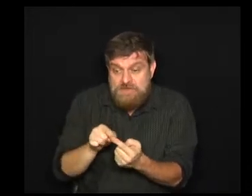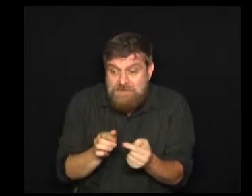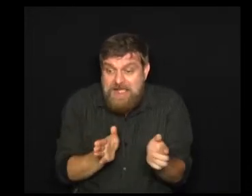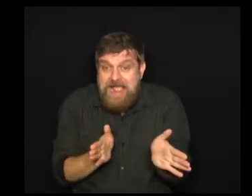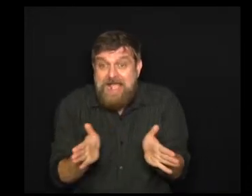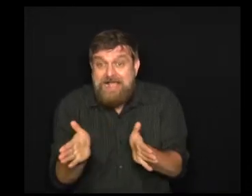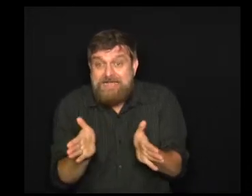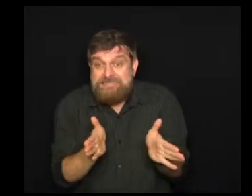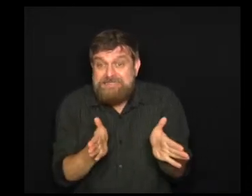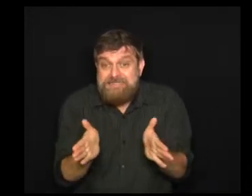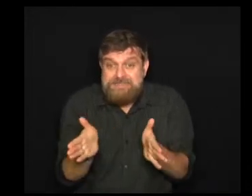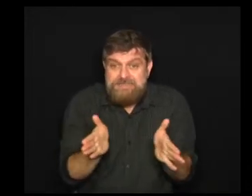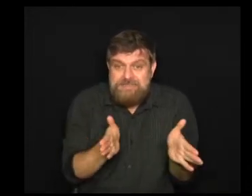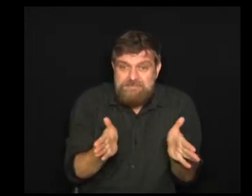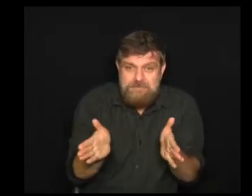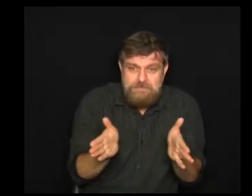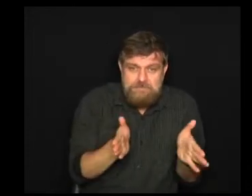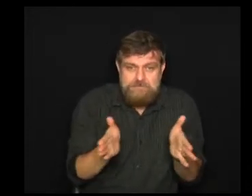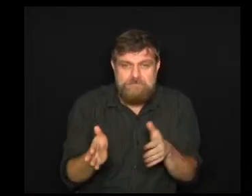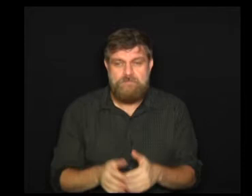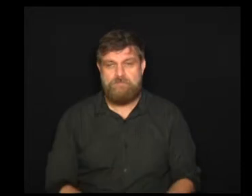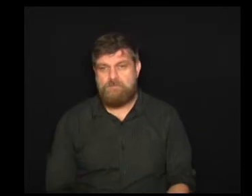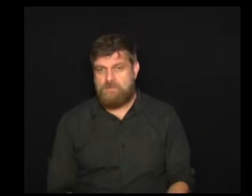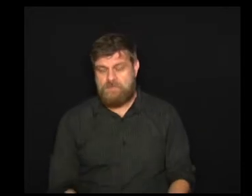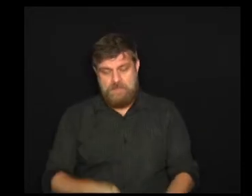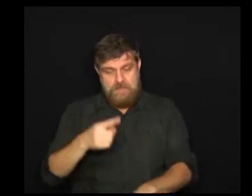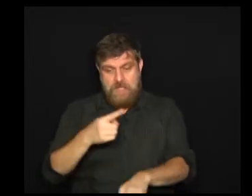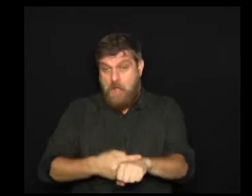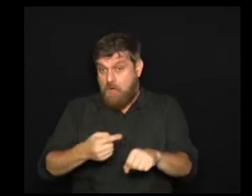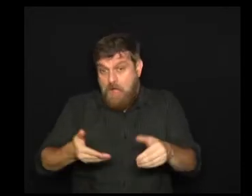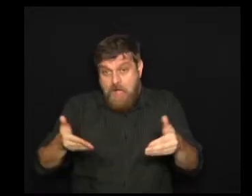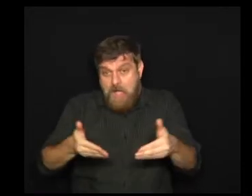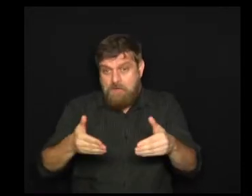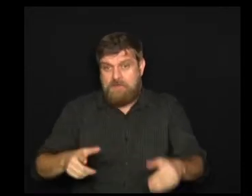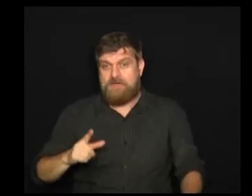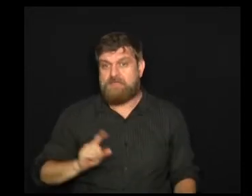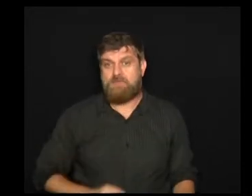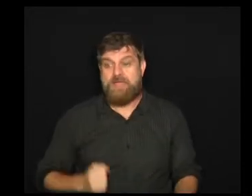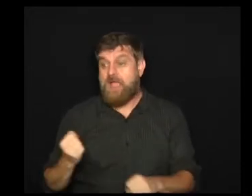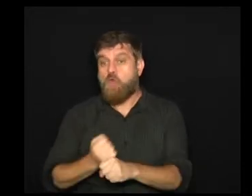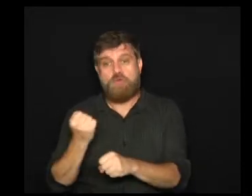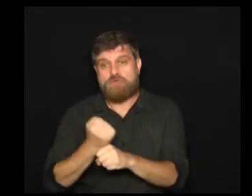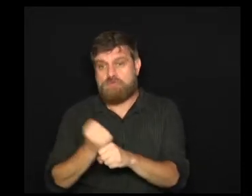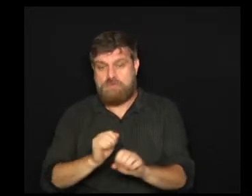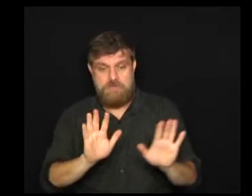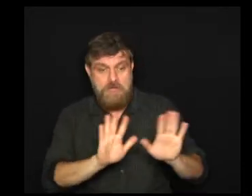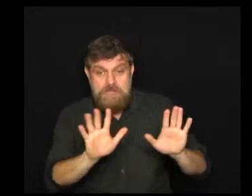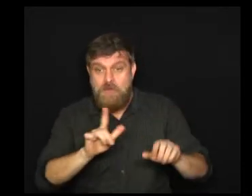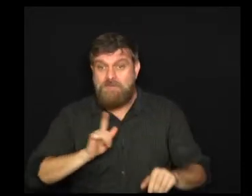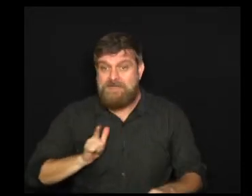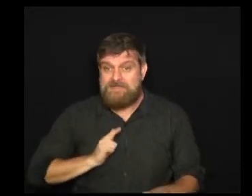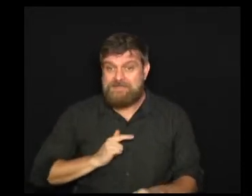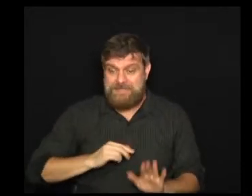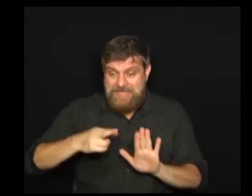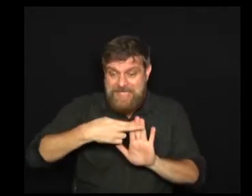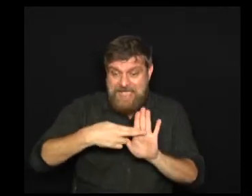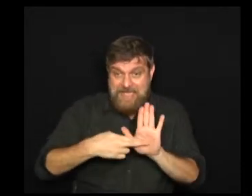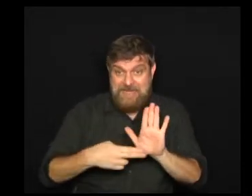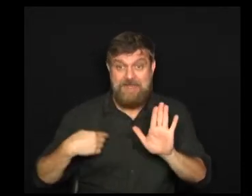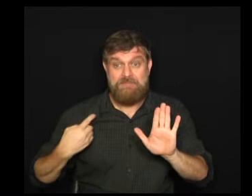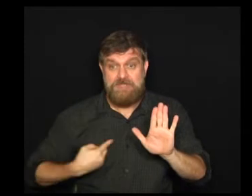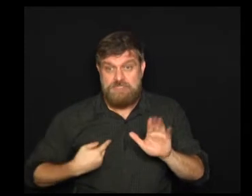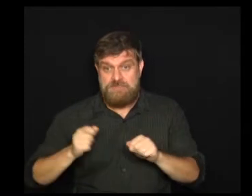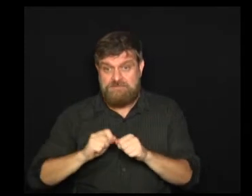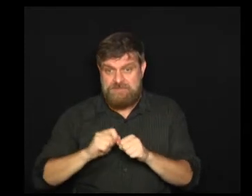acessíveis. Então, não é, nesse momento, a construção da rota, é a criação das diretrizes, para que a gente deixe